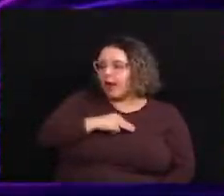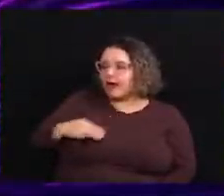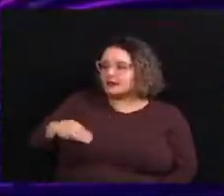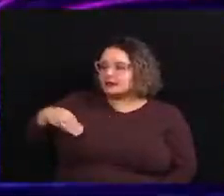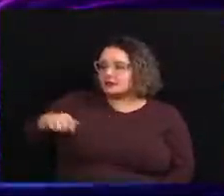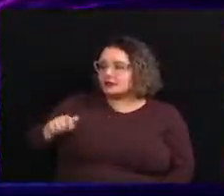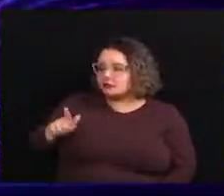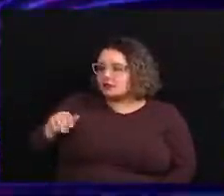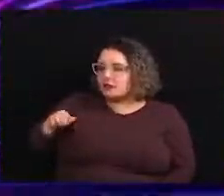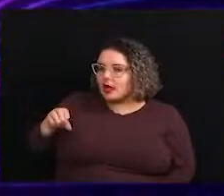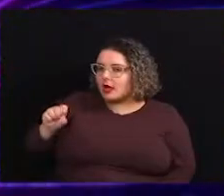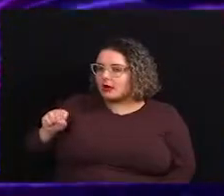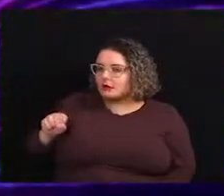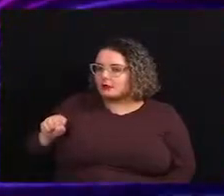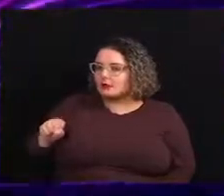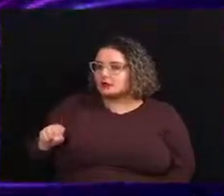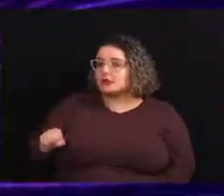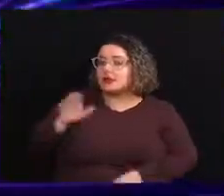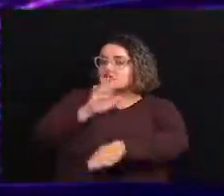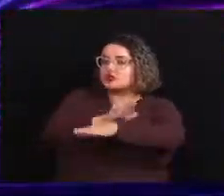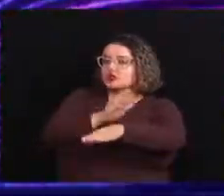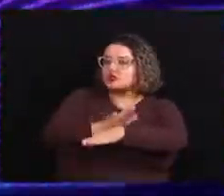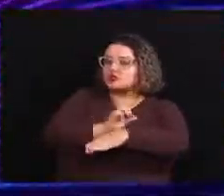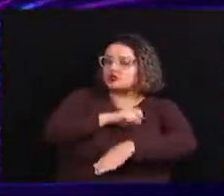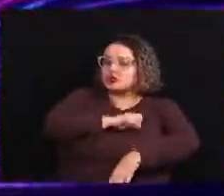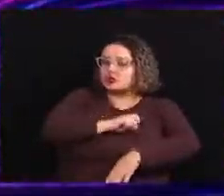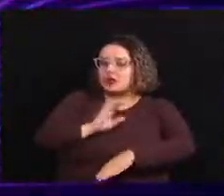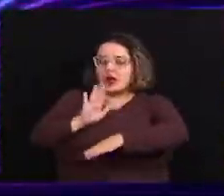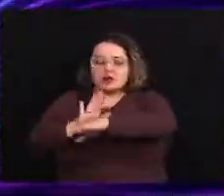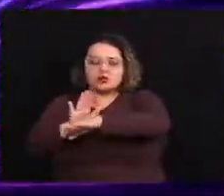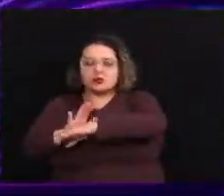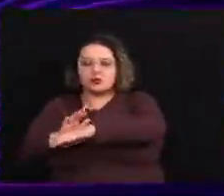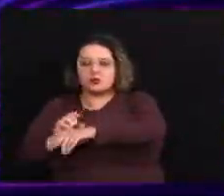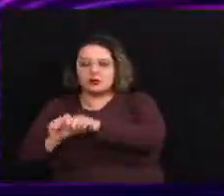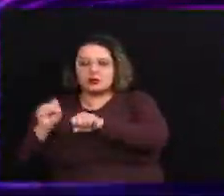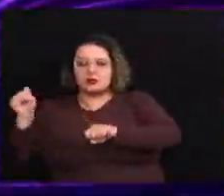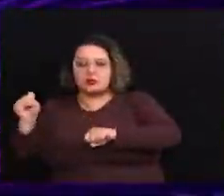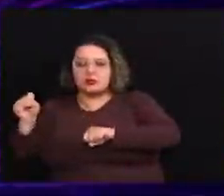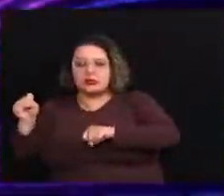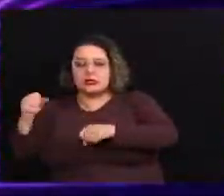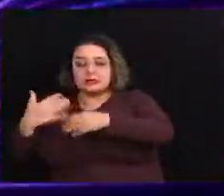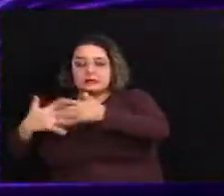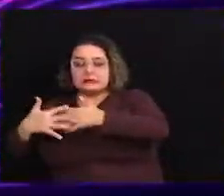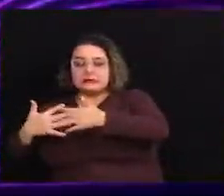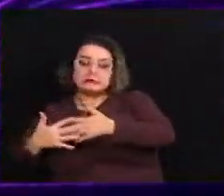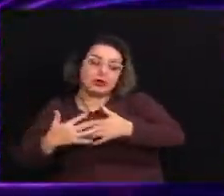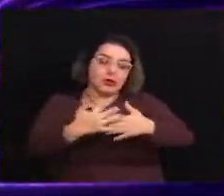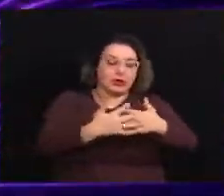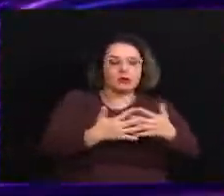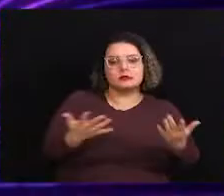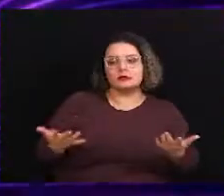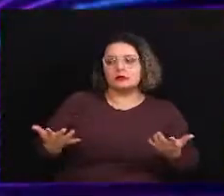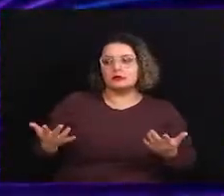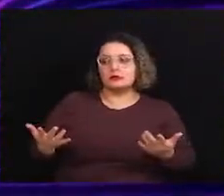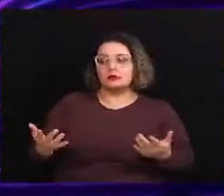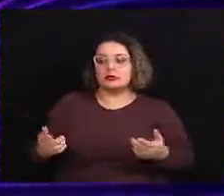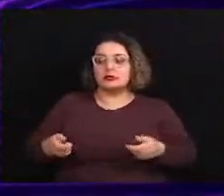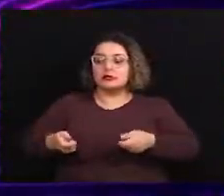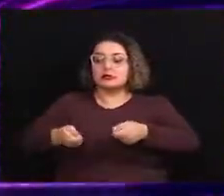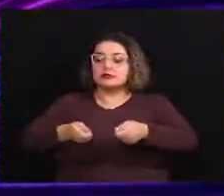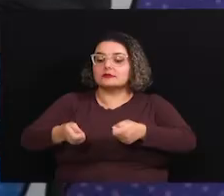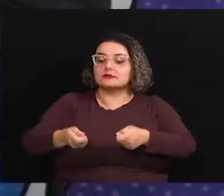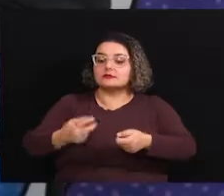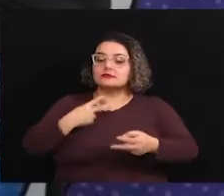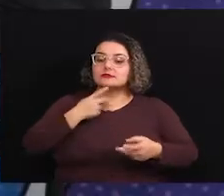sabe? Você não sabe, ele tá tanto ajudando o vilão quanto ajudando os mocinhos. Tem hora que ele atrapalhou, então ele tá jogando de acordo com os interesses